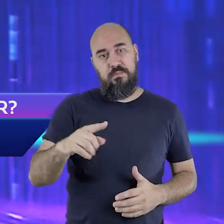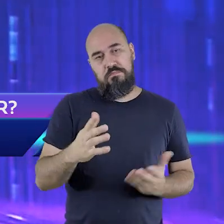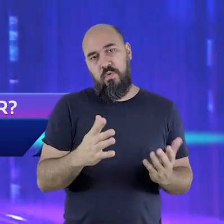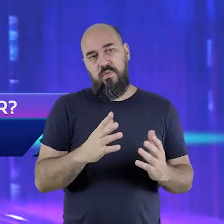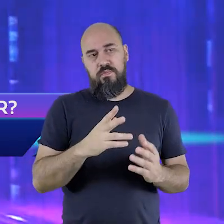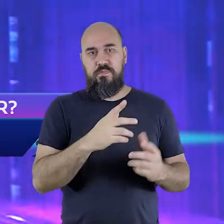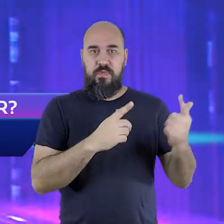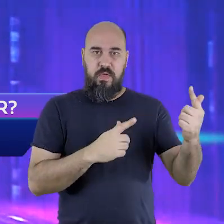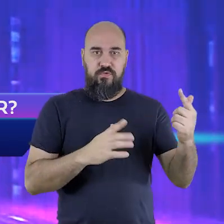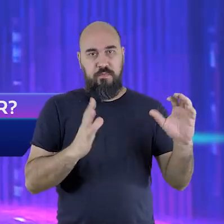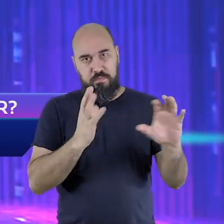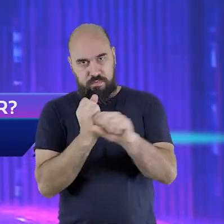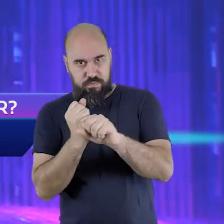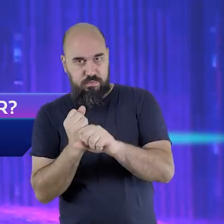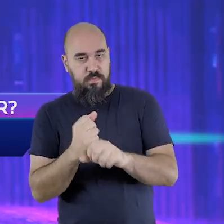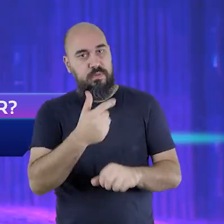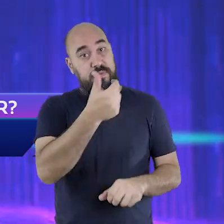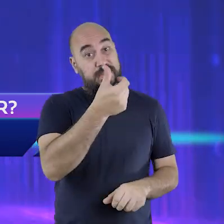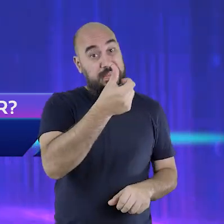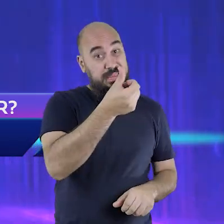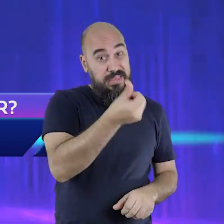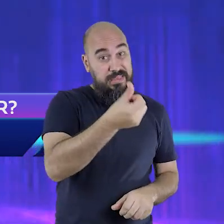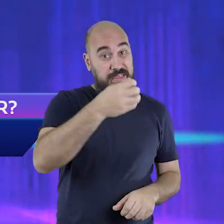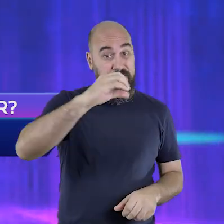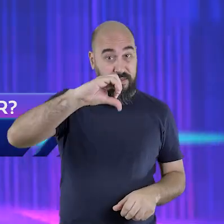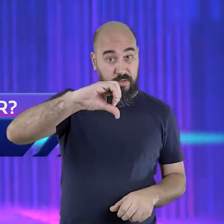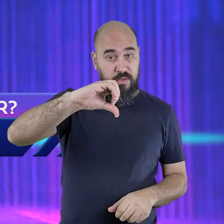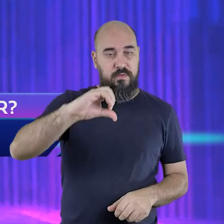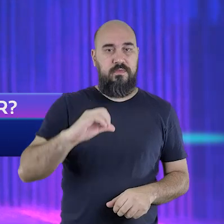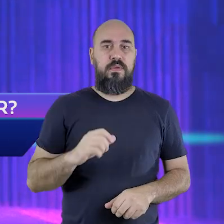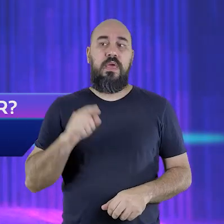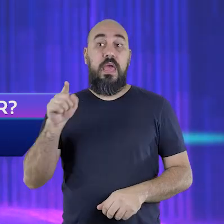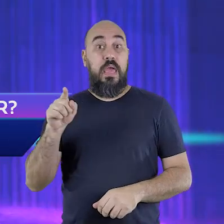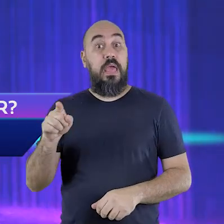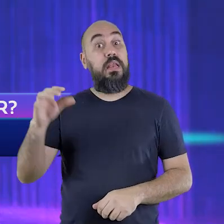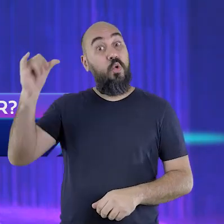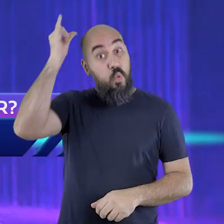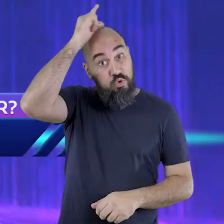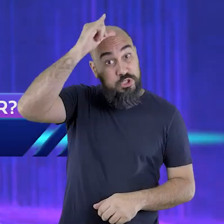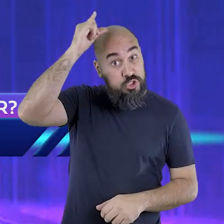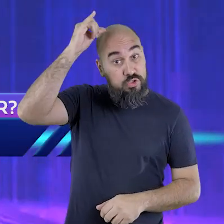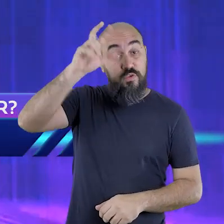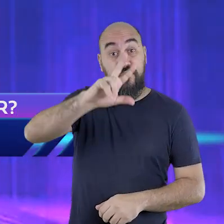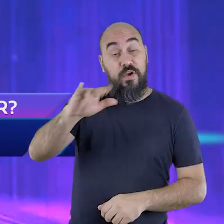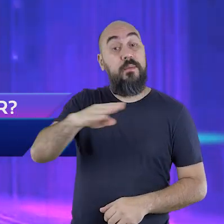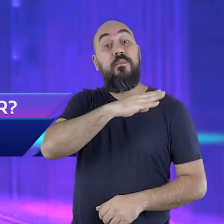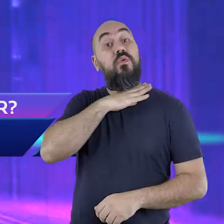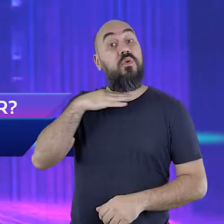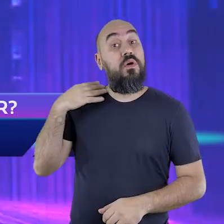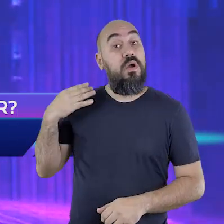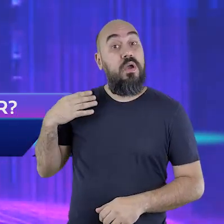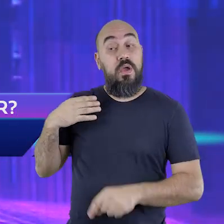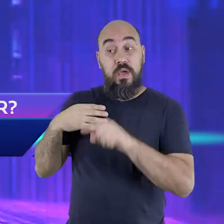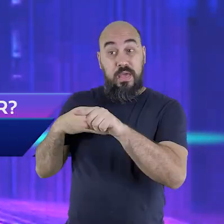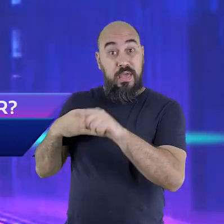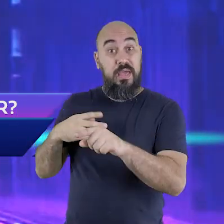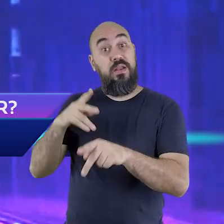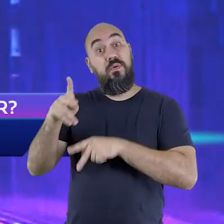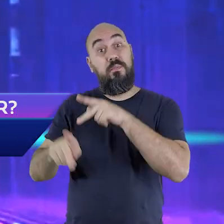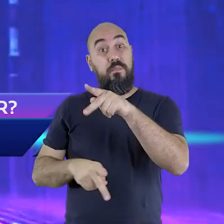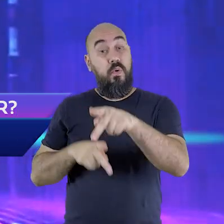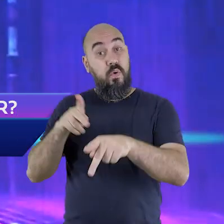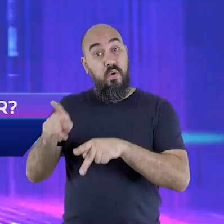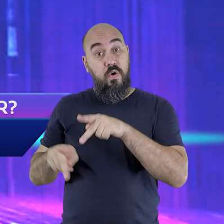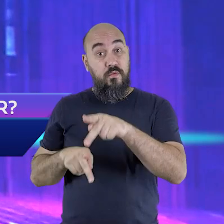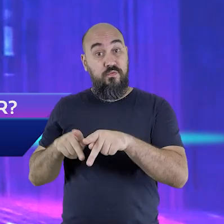62, então são 69 semanas, será morto ungido, e já não estará, e o povo de um príncipe que